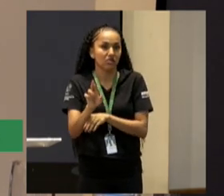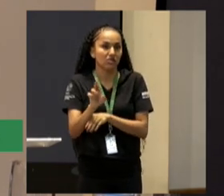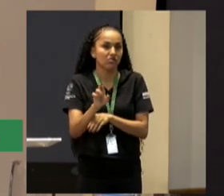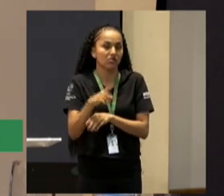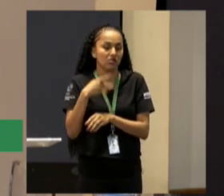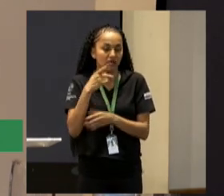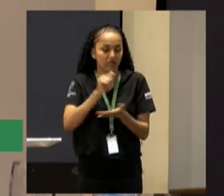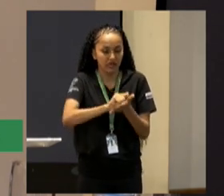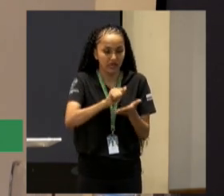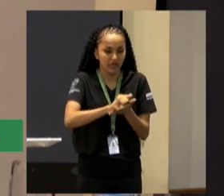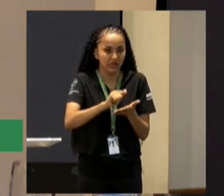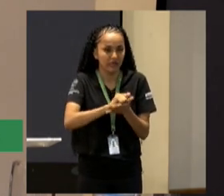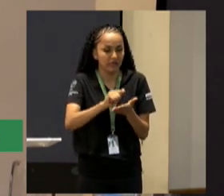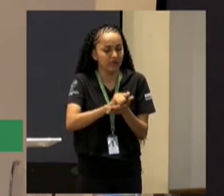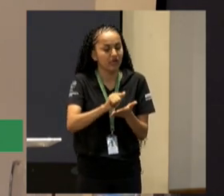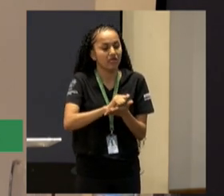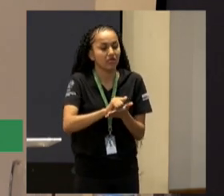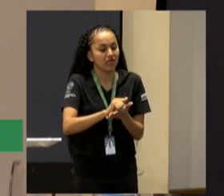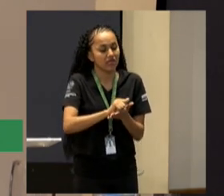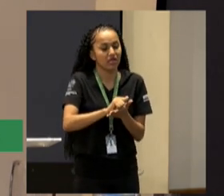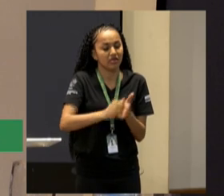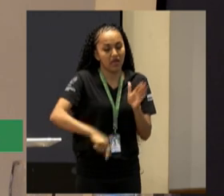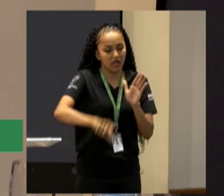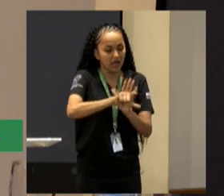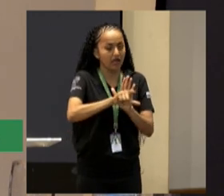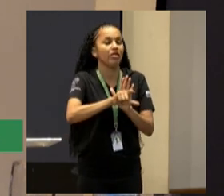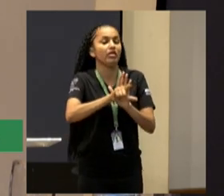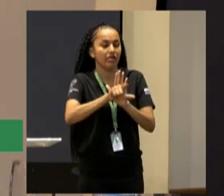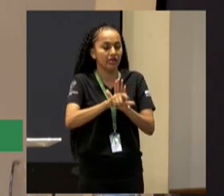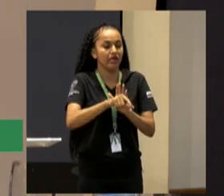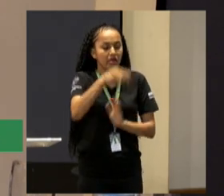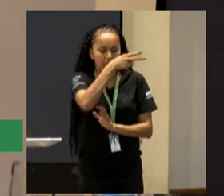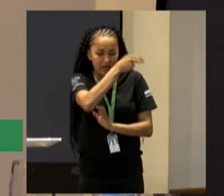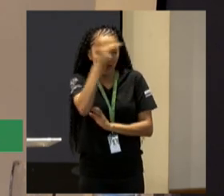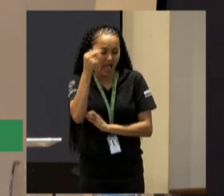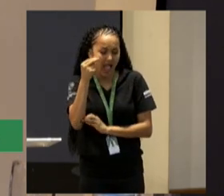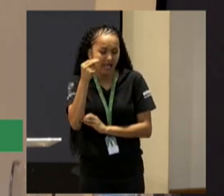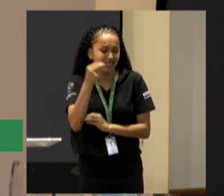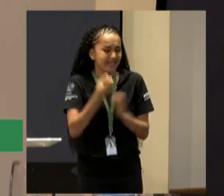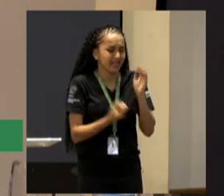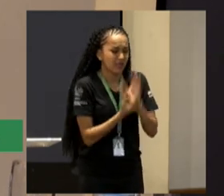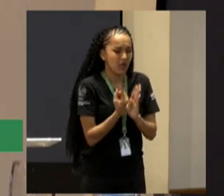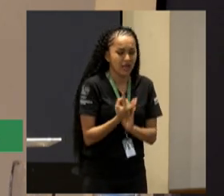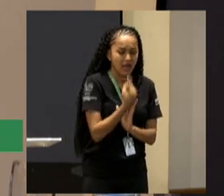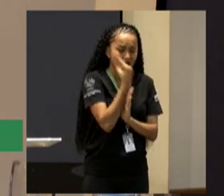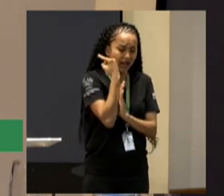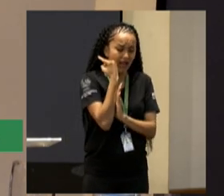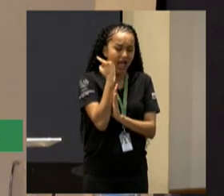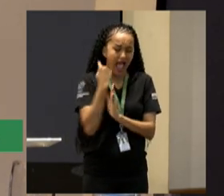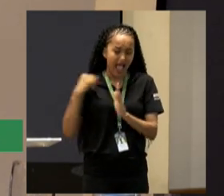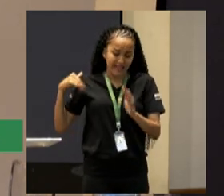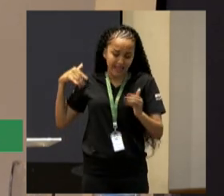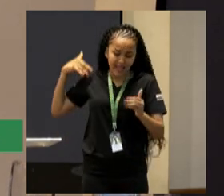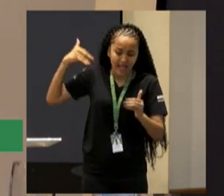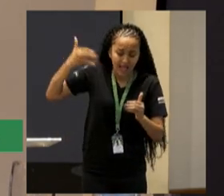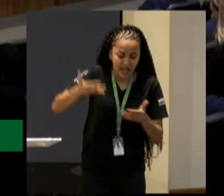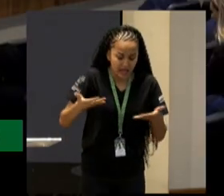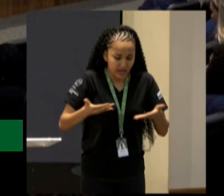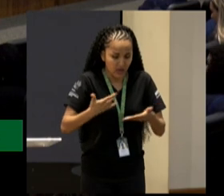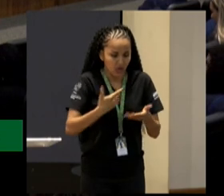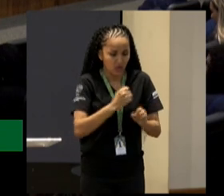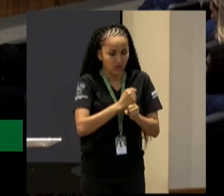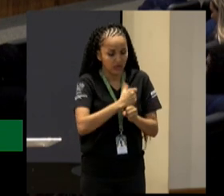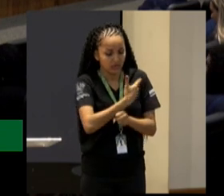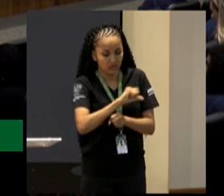anos da lei municipal, desde a sua elaboração até, na verdade, a matriz de 2016,